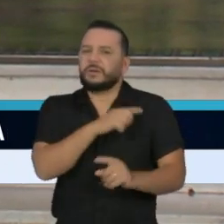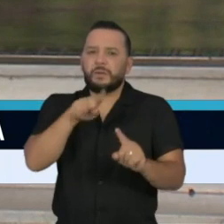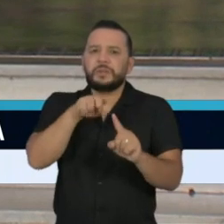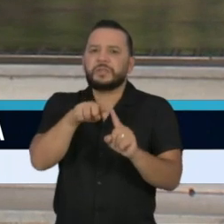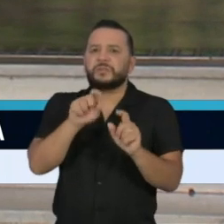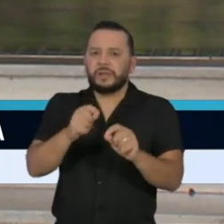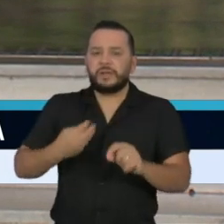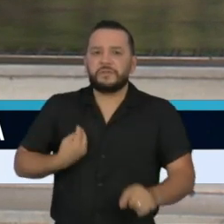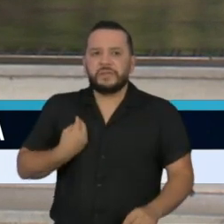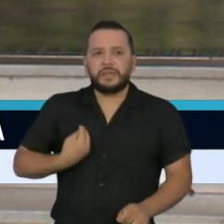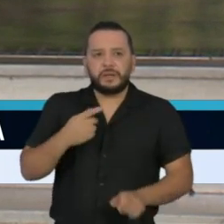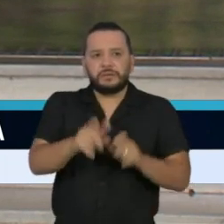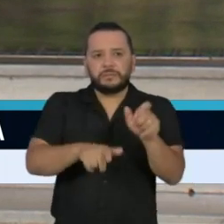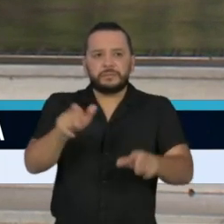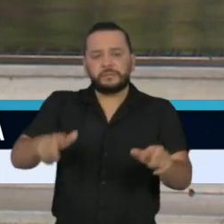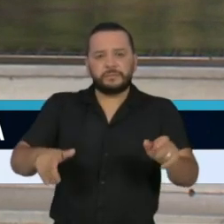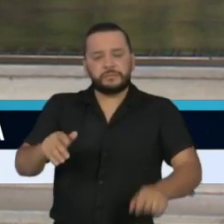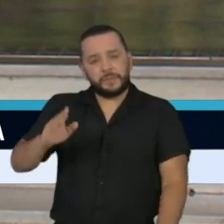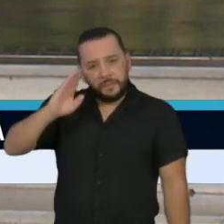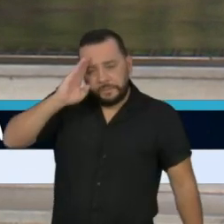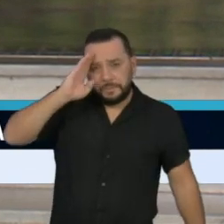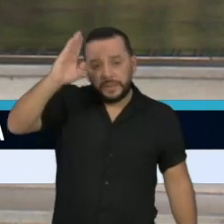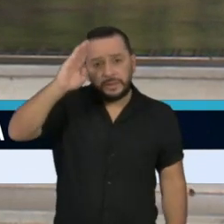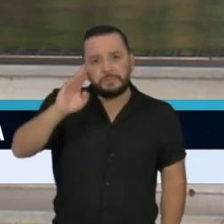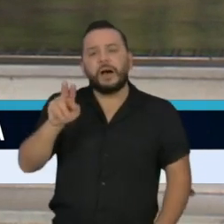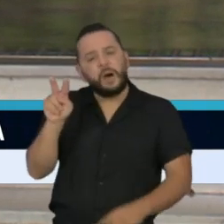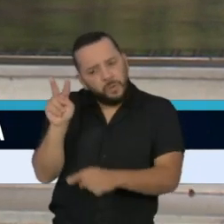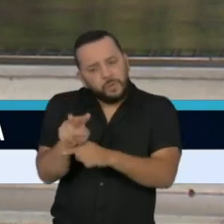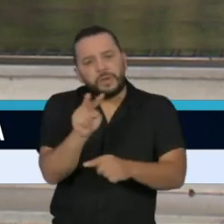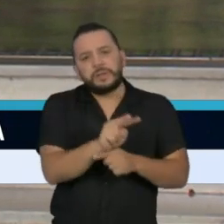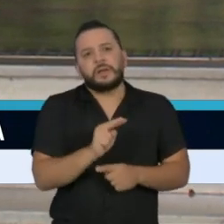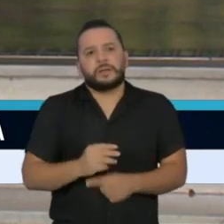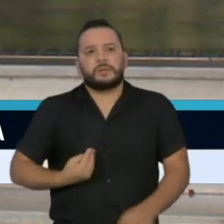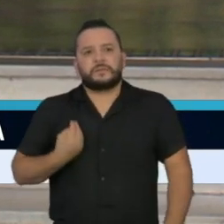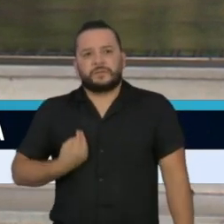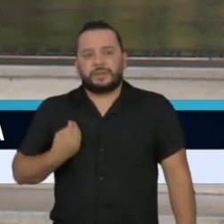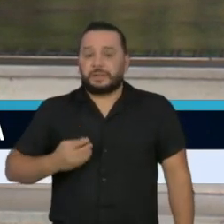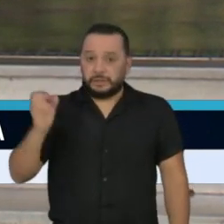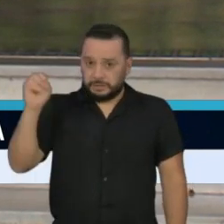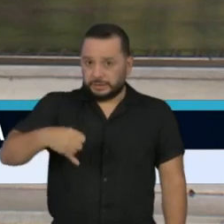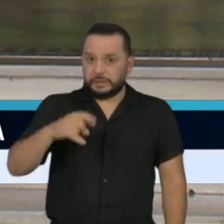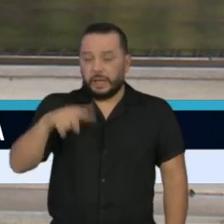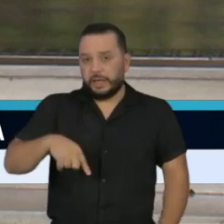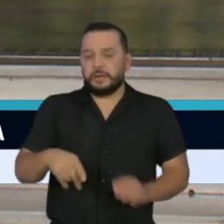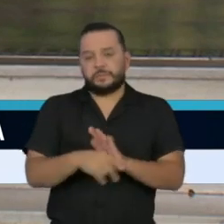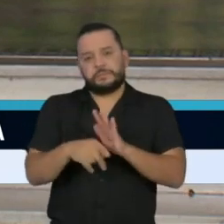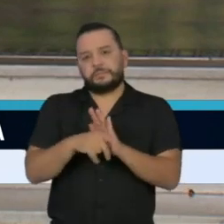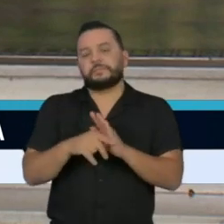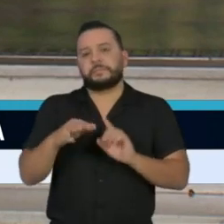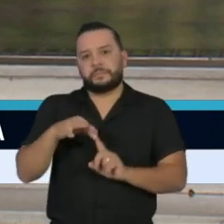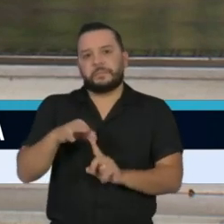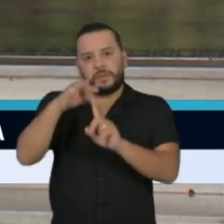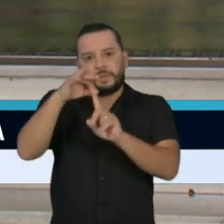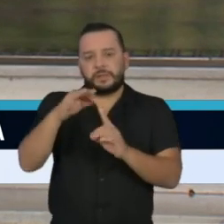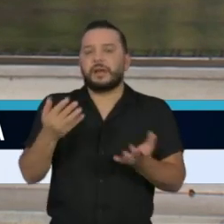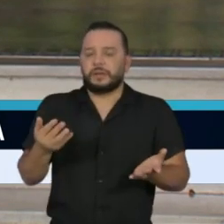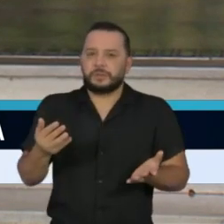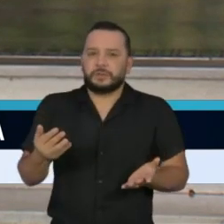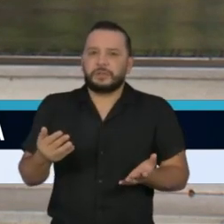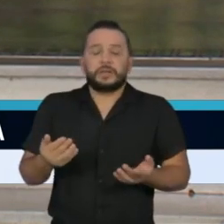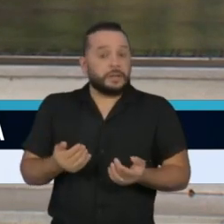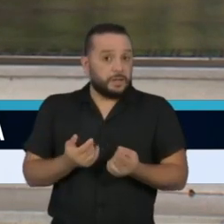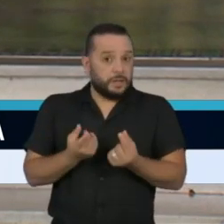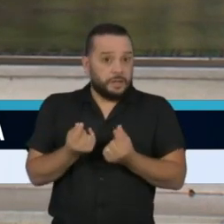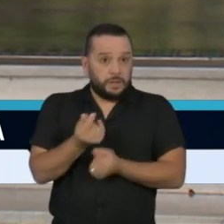dito, a nossa obrigação prioritária é proteger vidas. Essa é a nossa prioridade. A proteção à economia